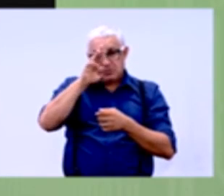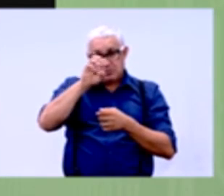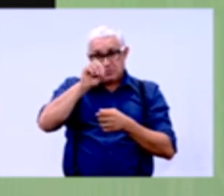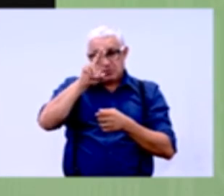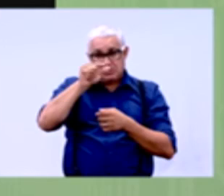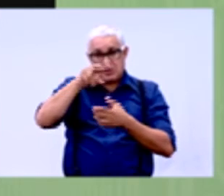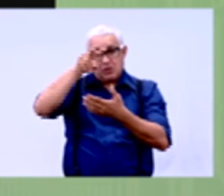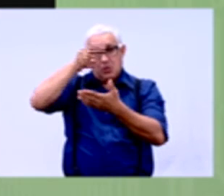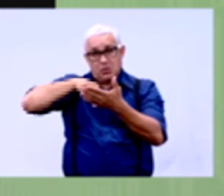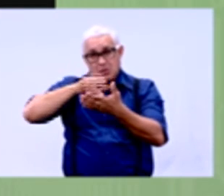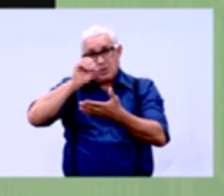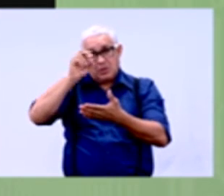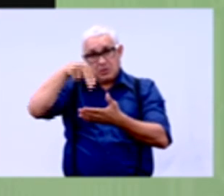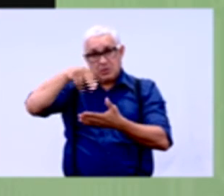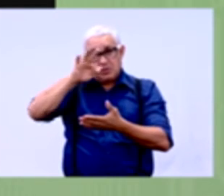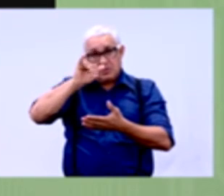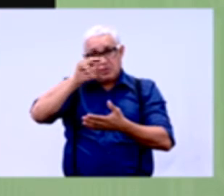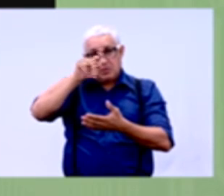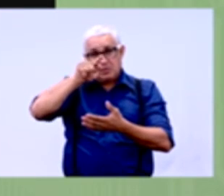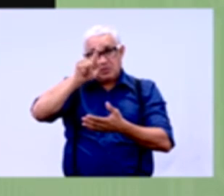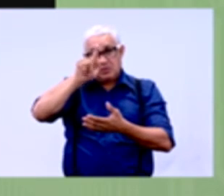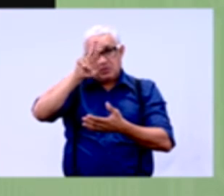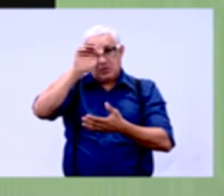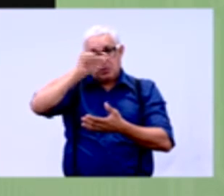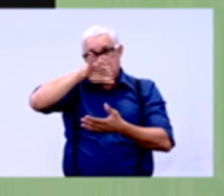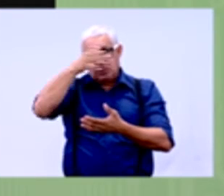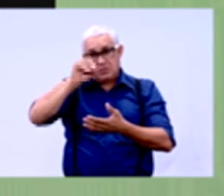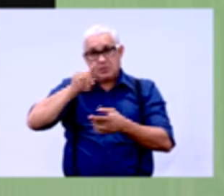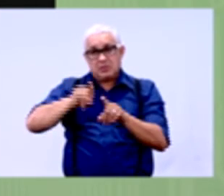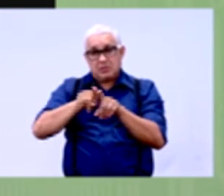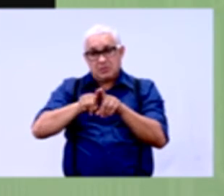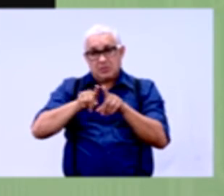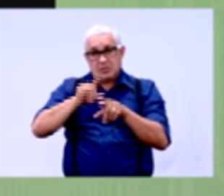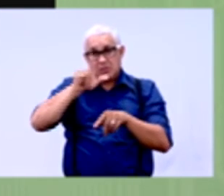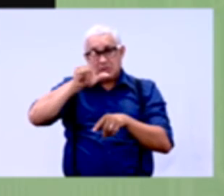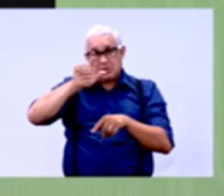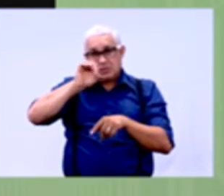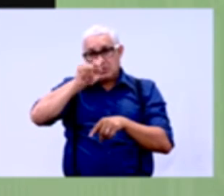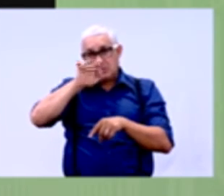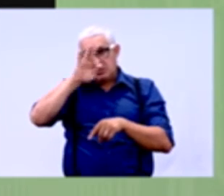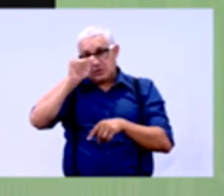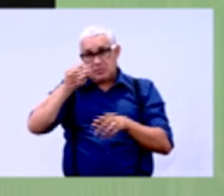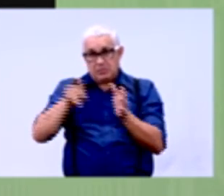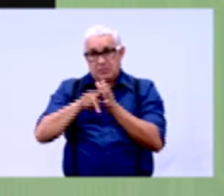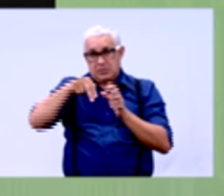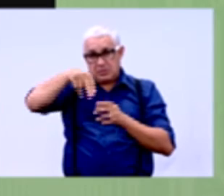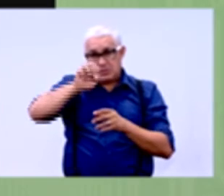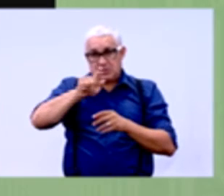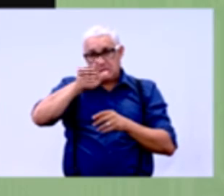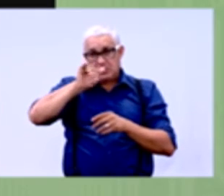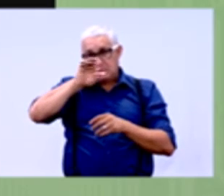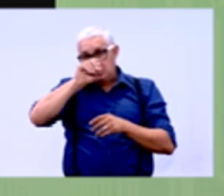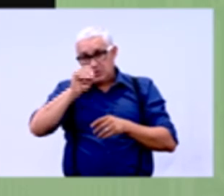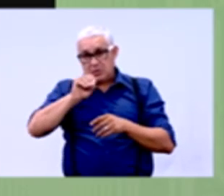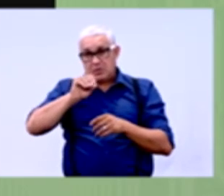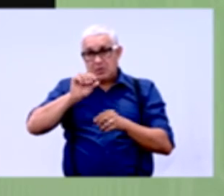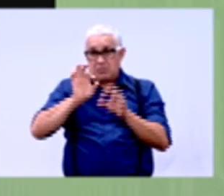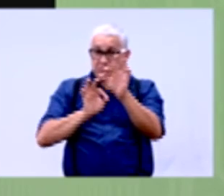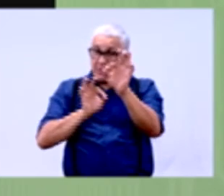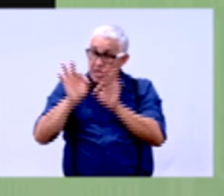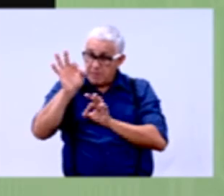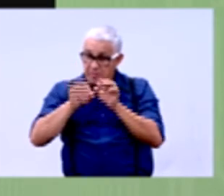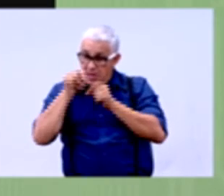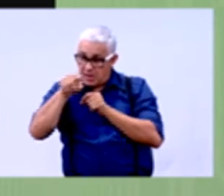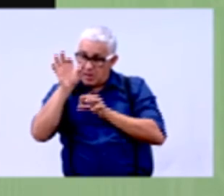a configuração, executa a ação que acessa a lógica de negócio, e aí ele monta, com